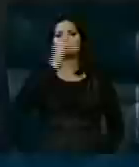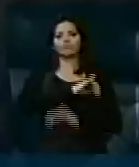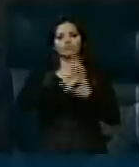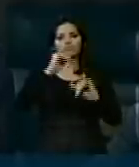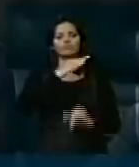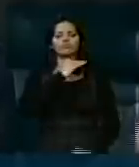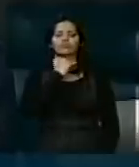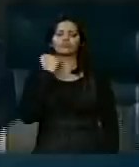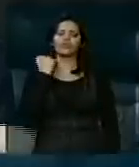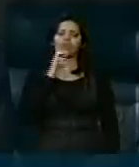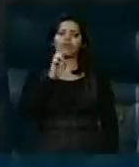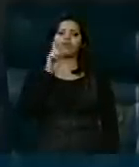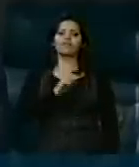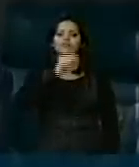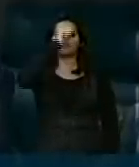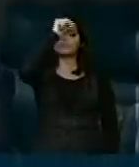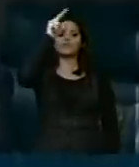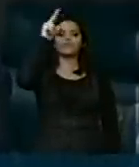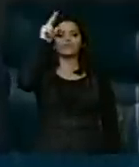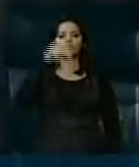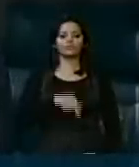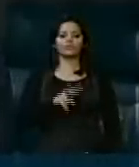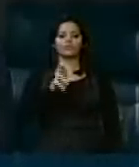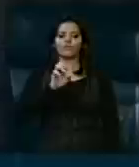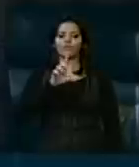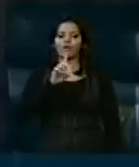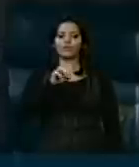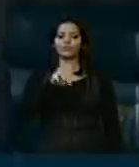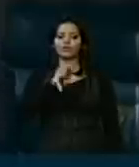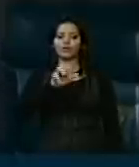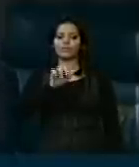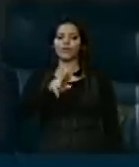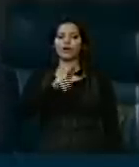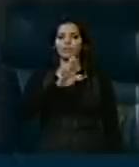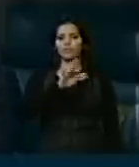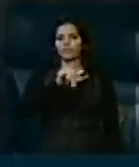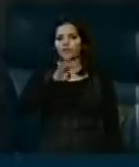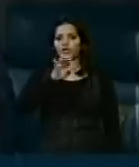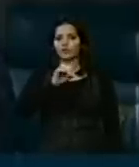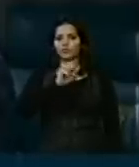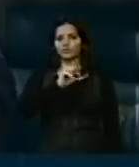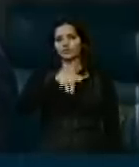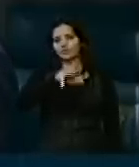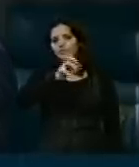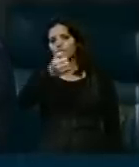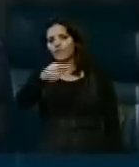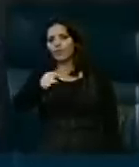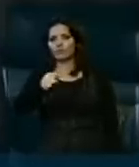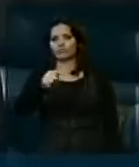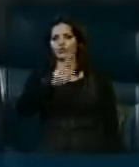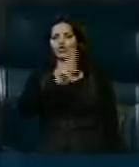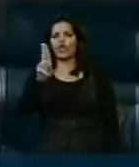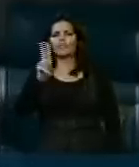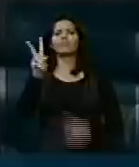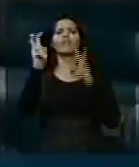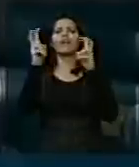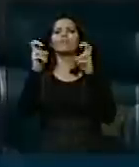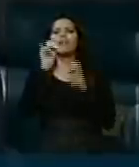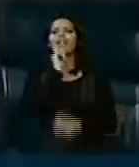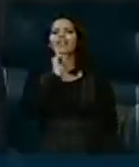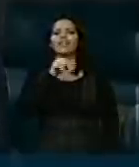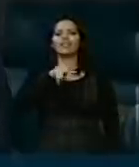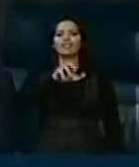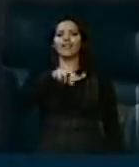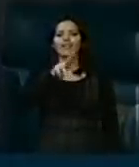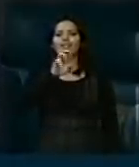do nosso ex-prefeito Valdemar de Brito Simão, o Nenê Simão. Ele nos deixa aos